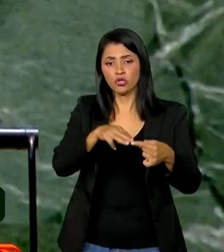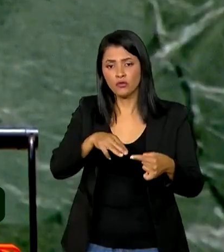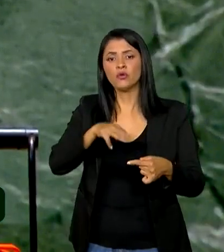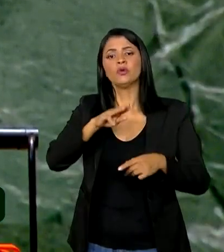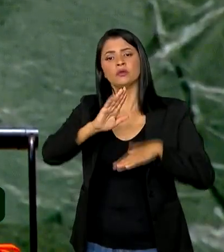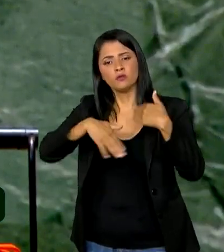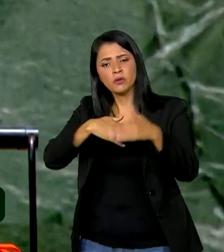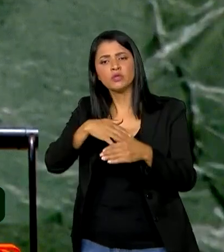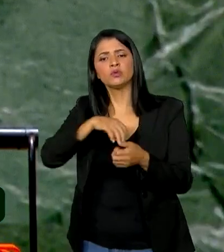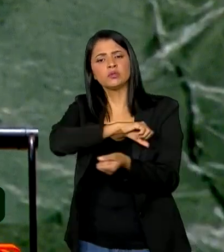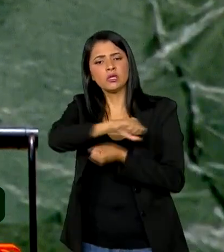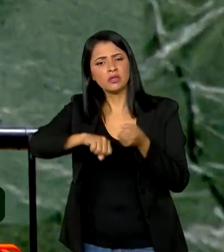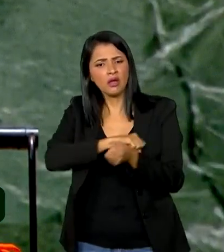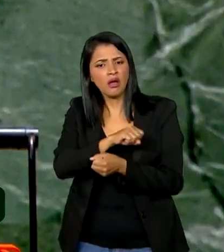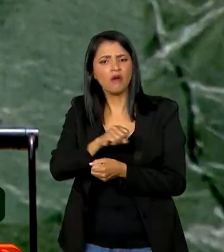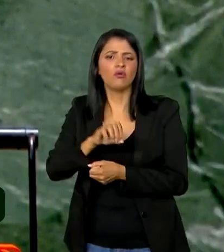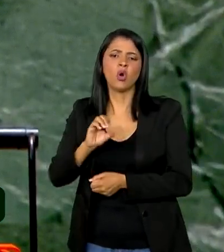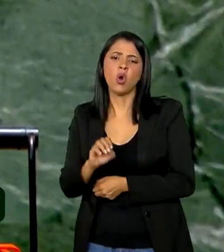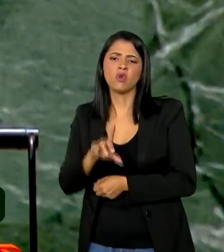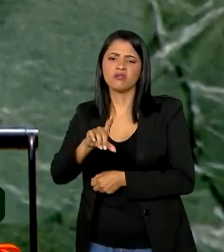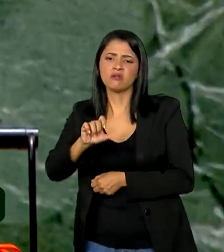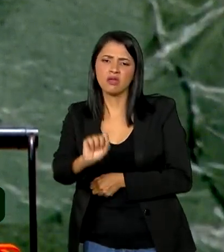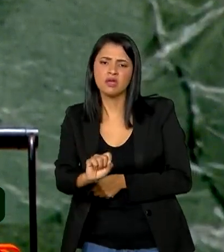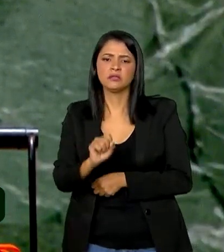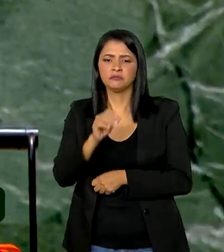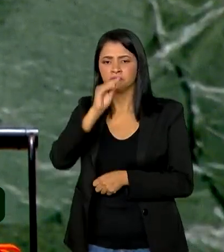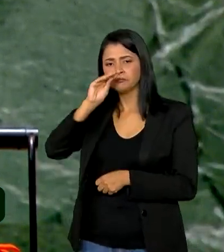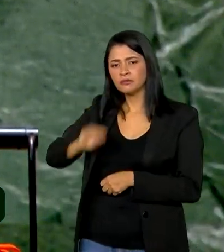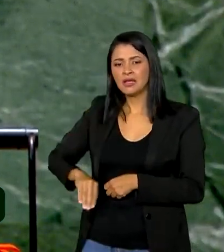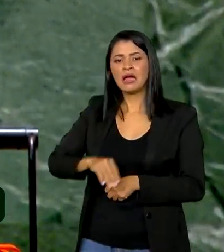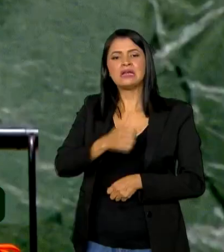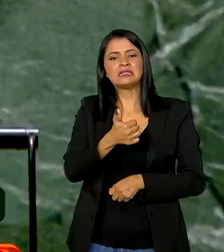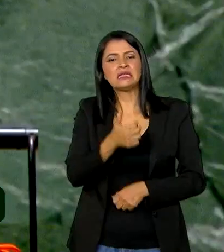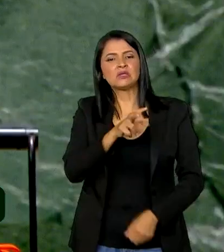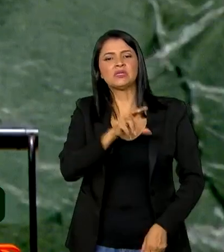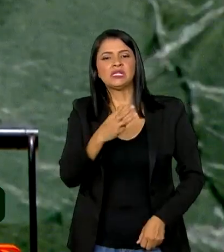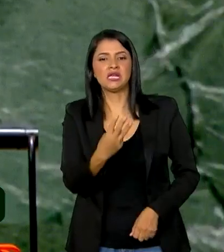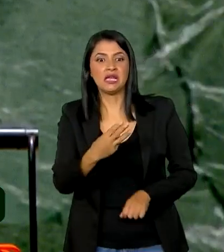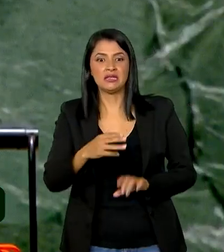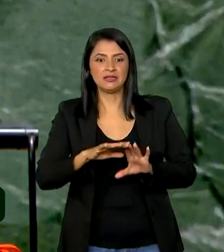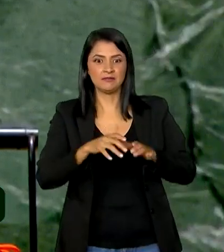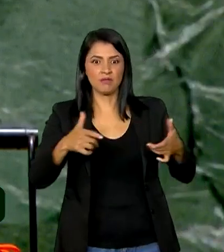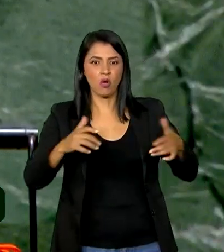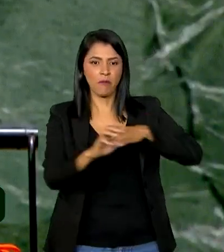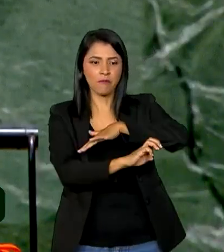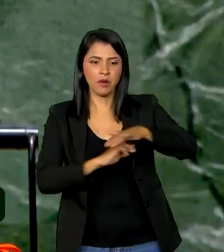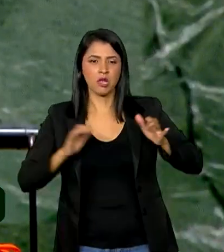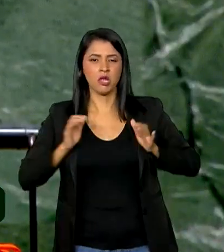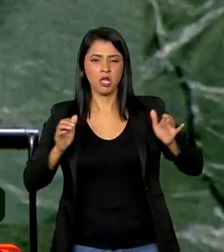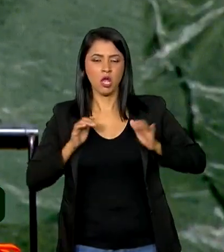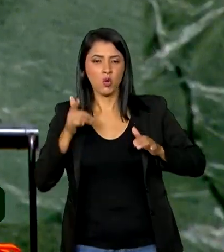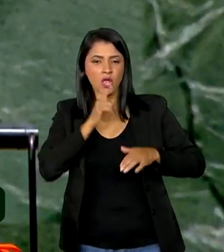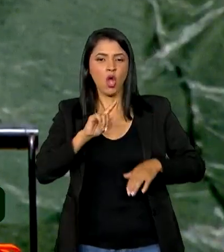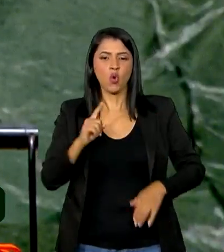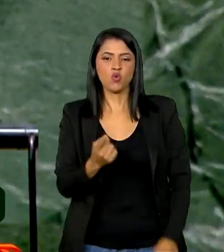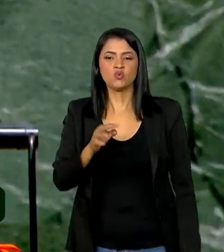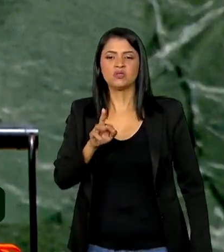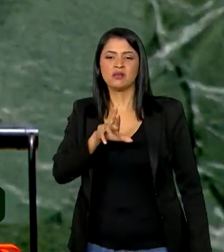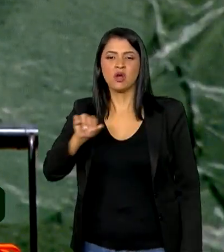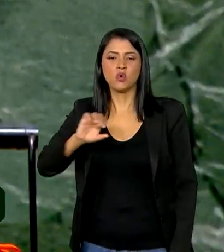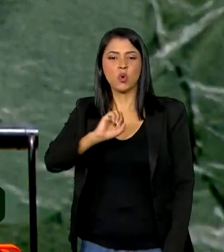trás, as 150 maiores empresas do mundo obtiveram juntas um lucro de 1 trilhão e